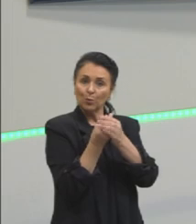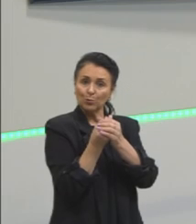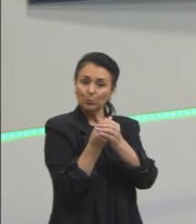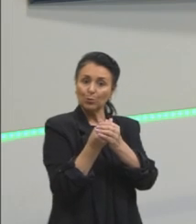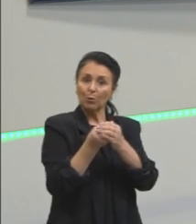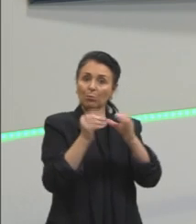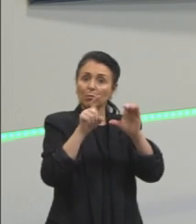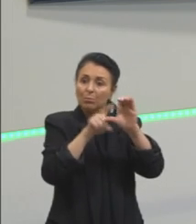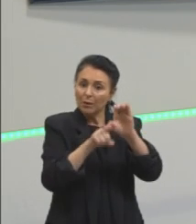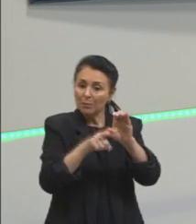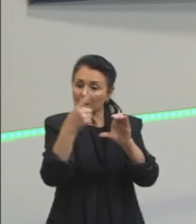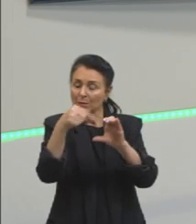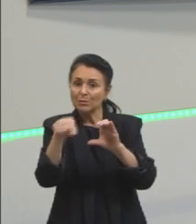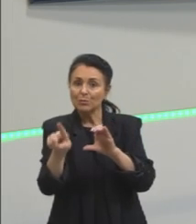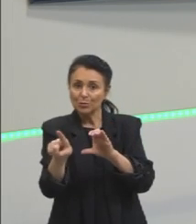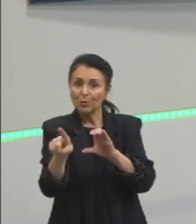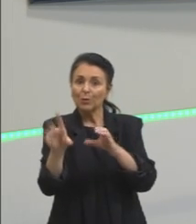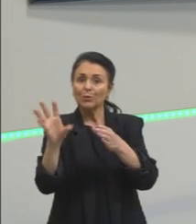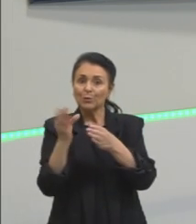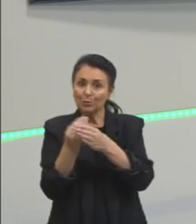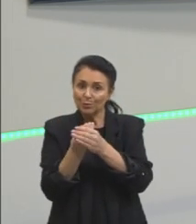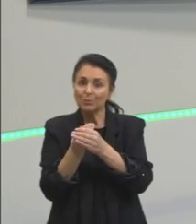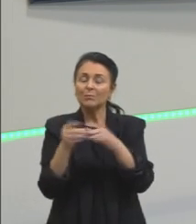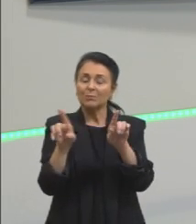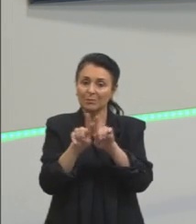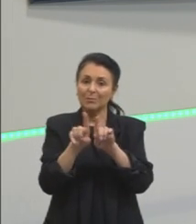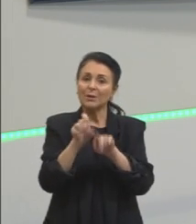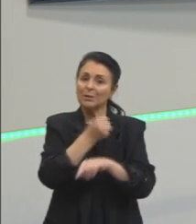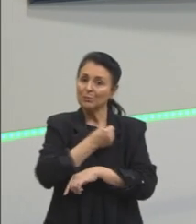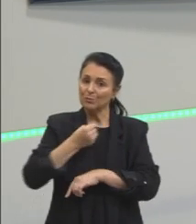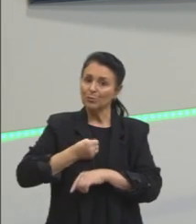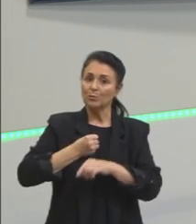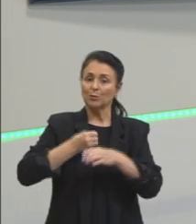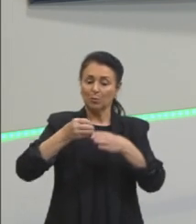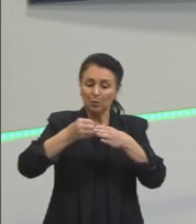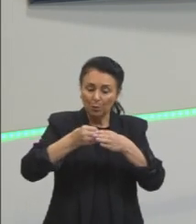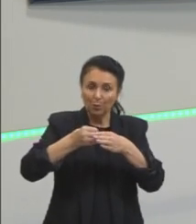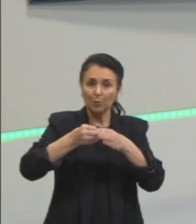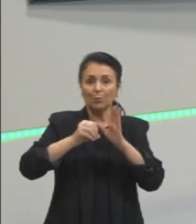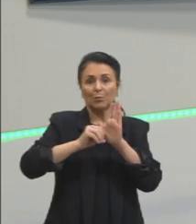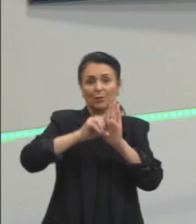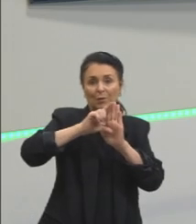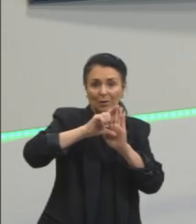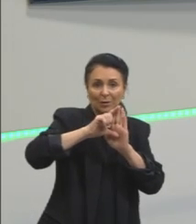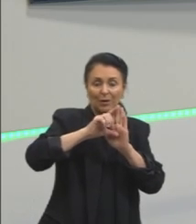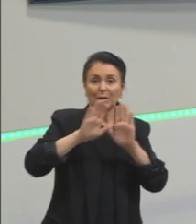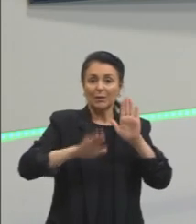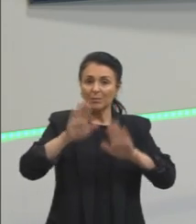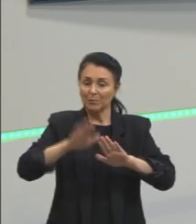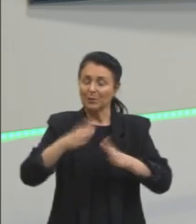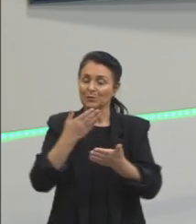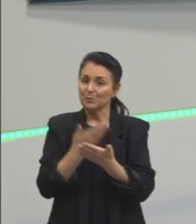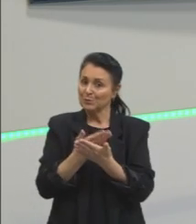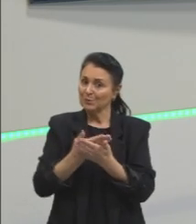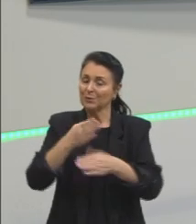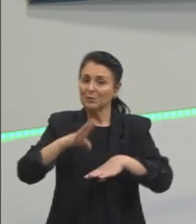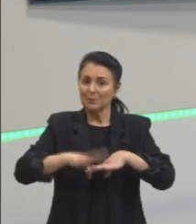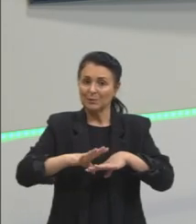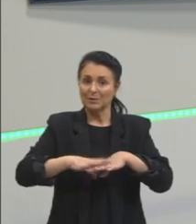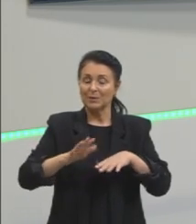meio que depende direta ou indiretamente da definição do conjunto menor um anterior na no estudo da Matemática